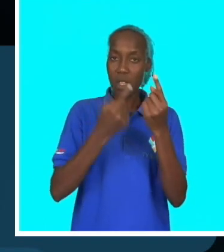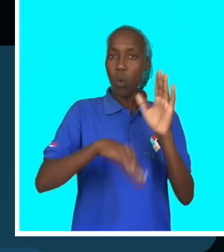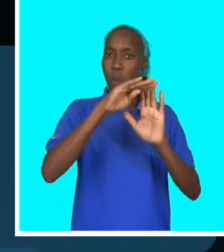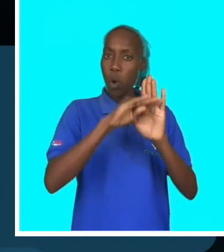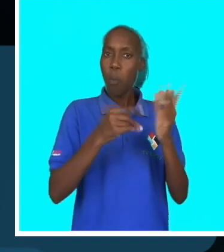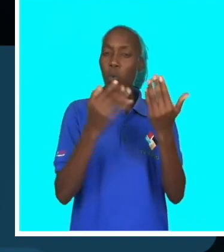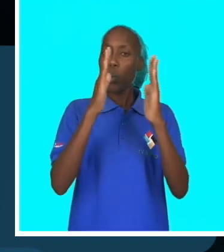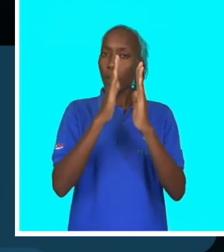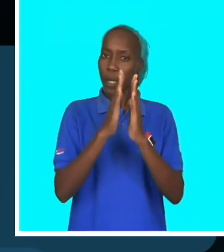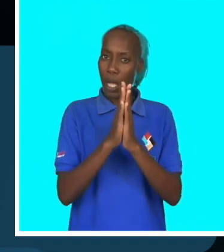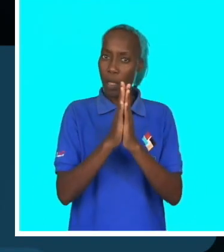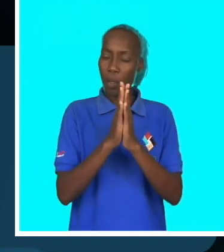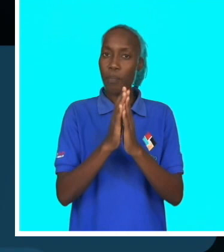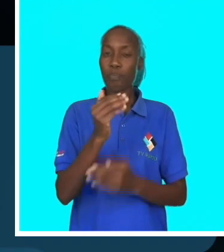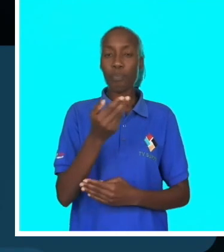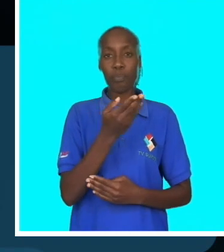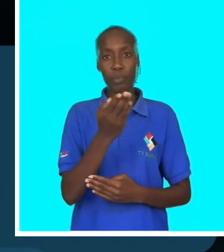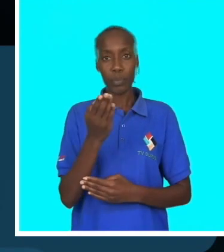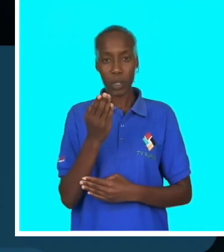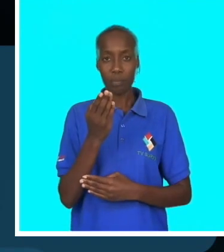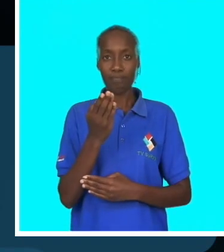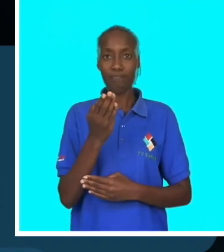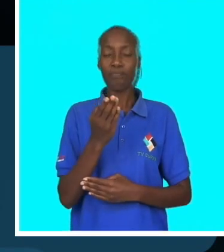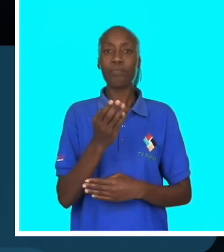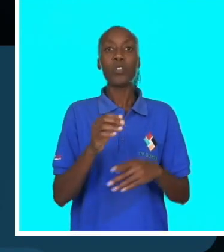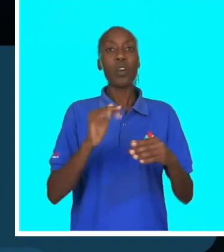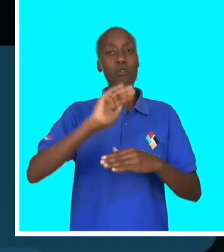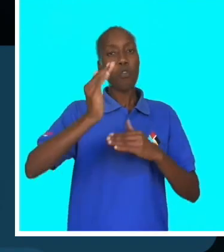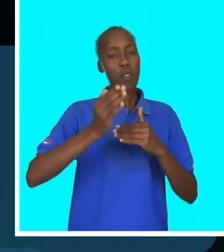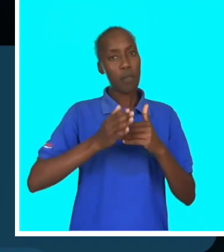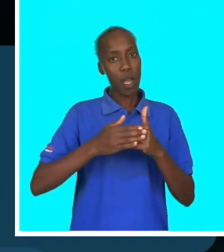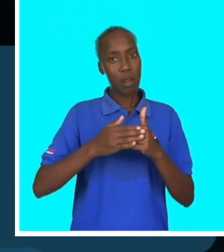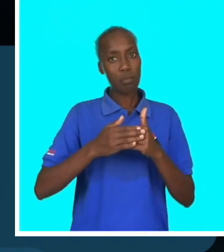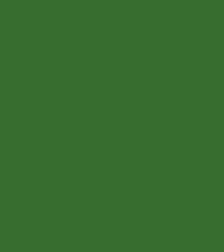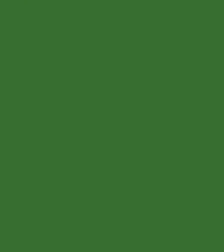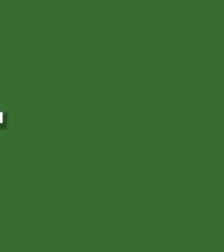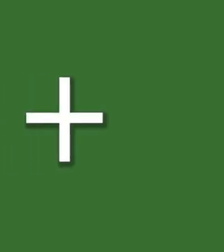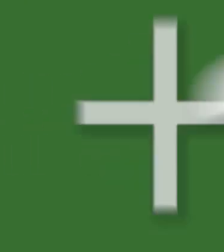sua preferência. Nós voltamos daqui a 7 dias.